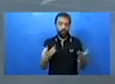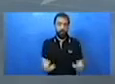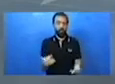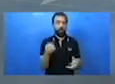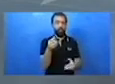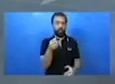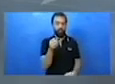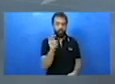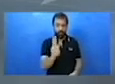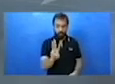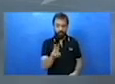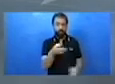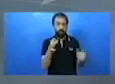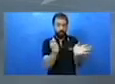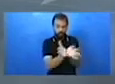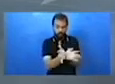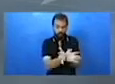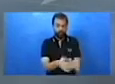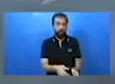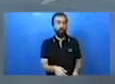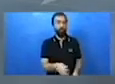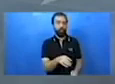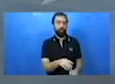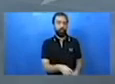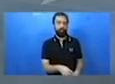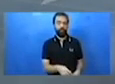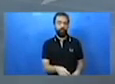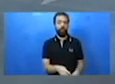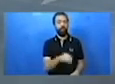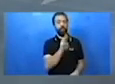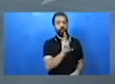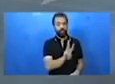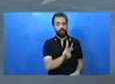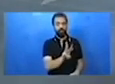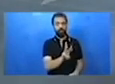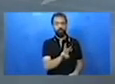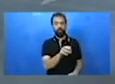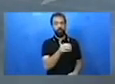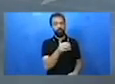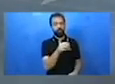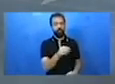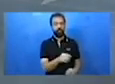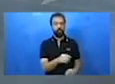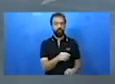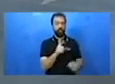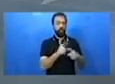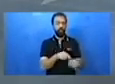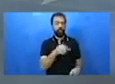1, 2 e 3. Qual é o total de palito dos 3 grupos? 18